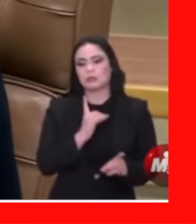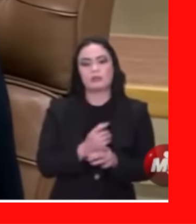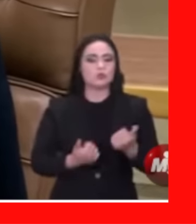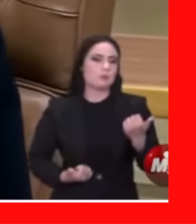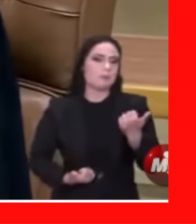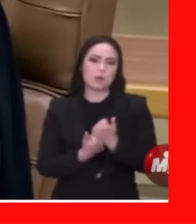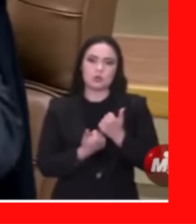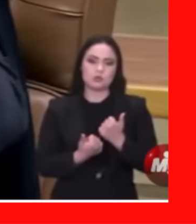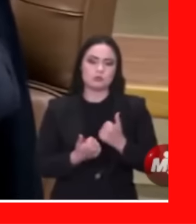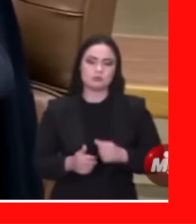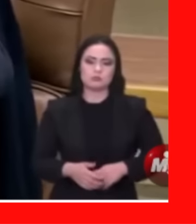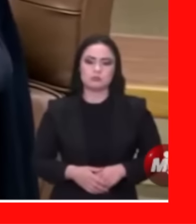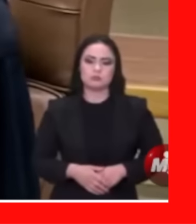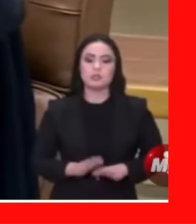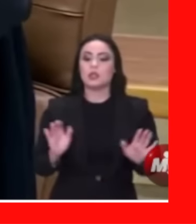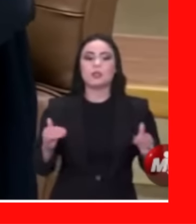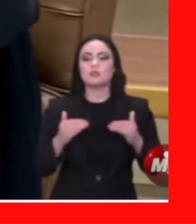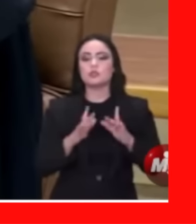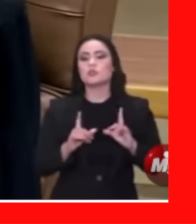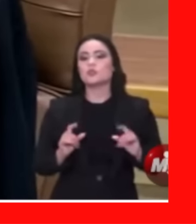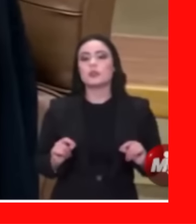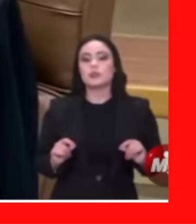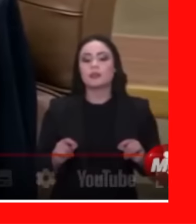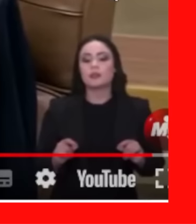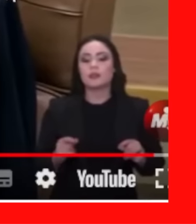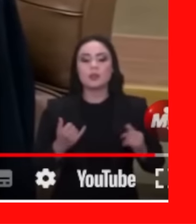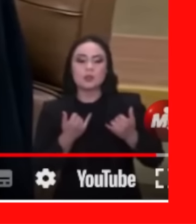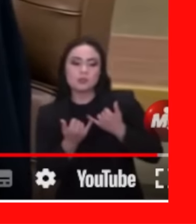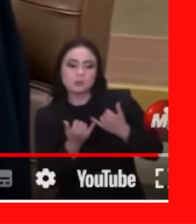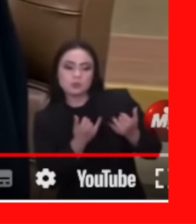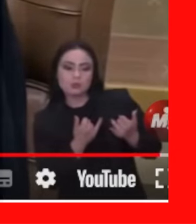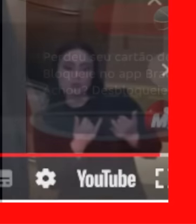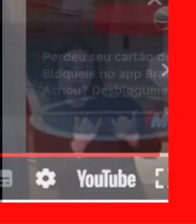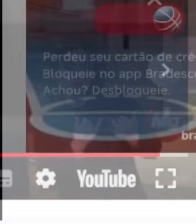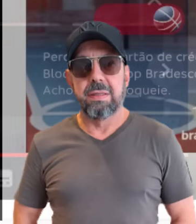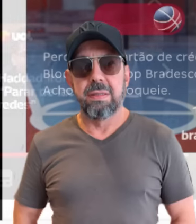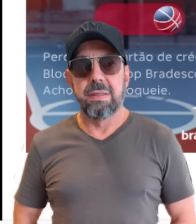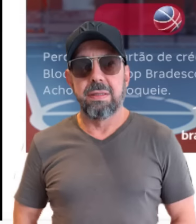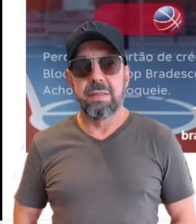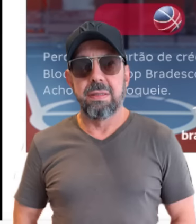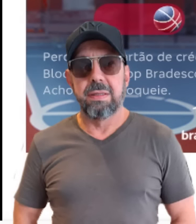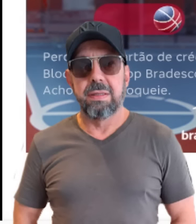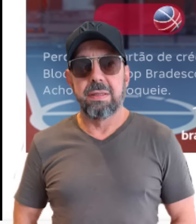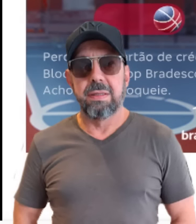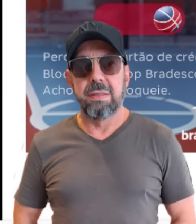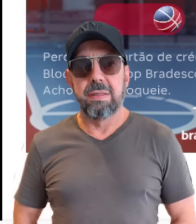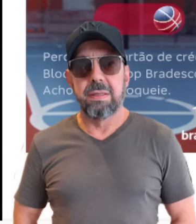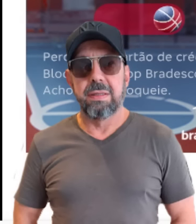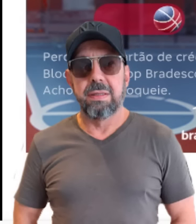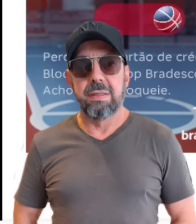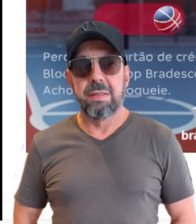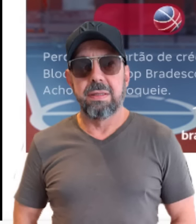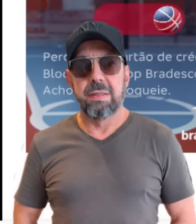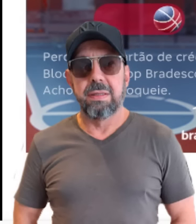prático No sentido de similitude com calamidade pública Bom dia senhoras e senhores,